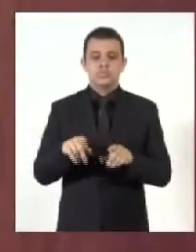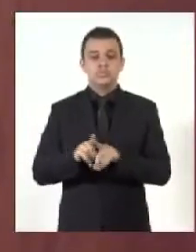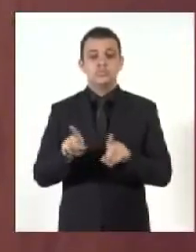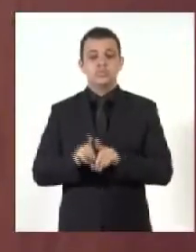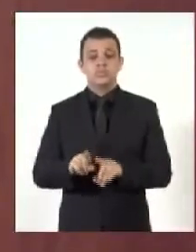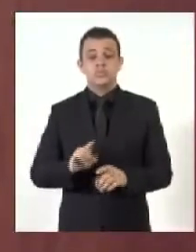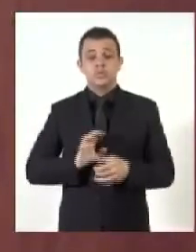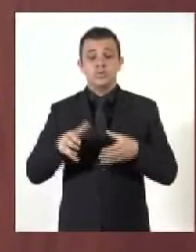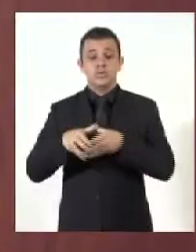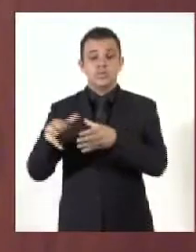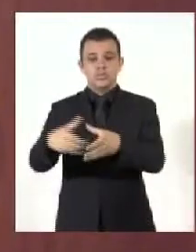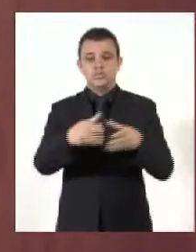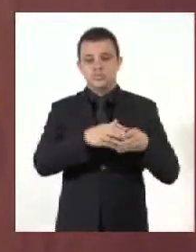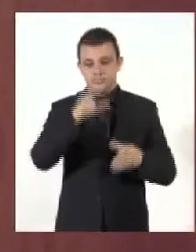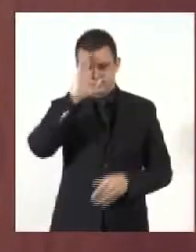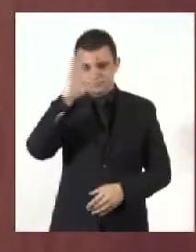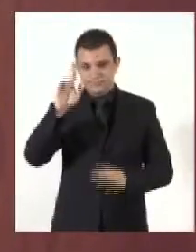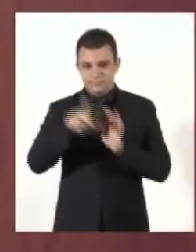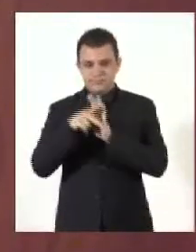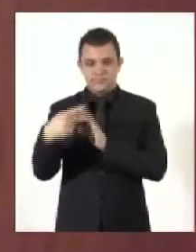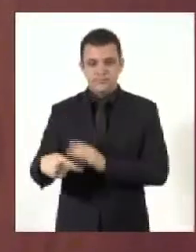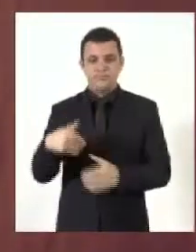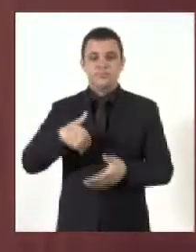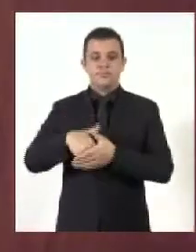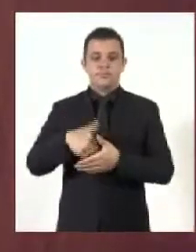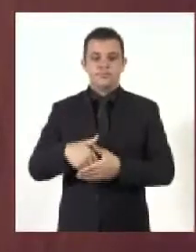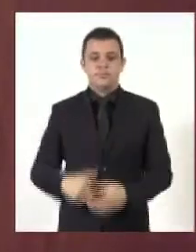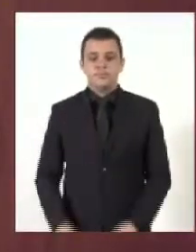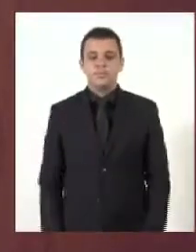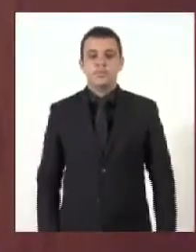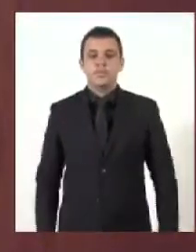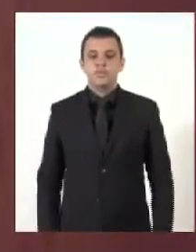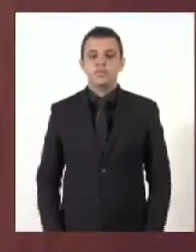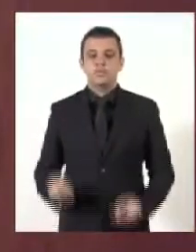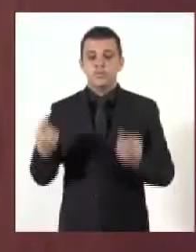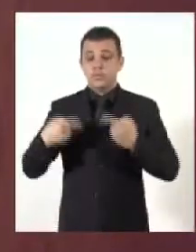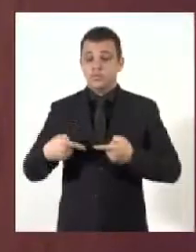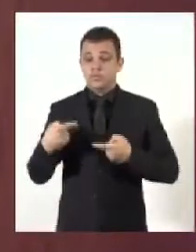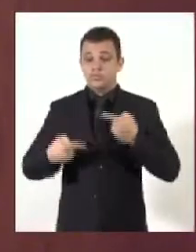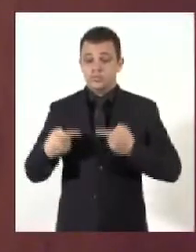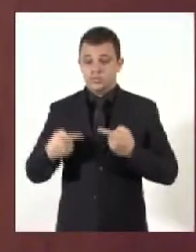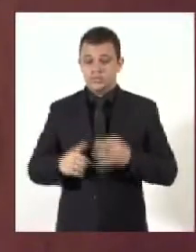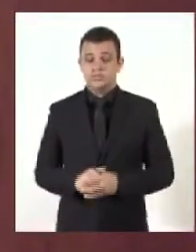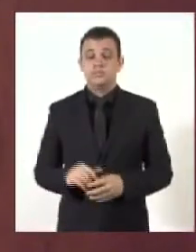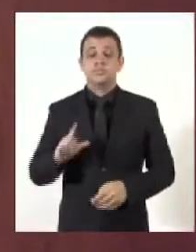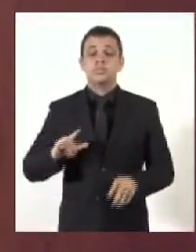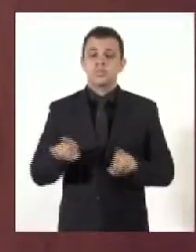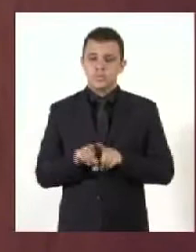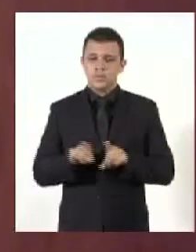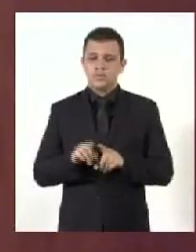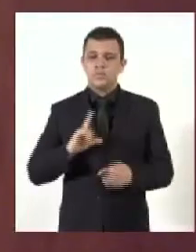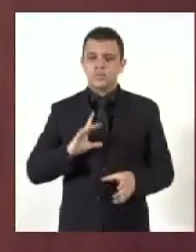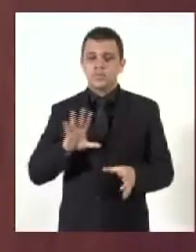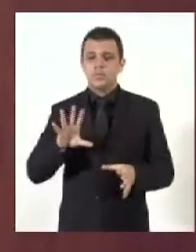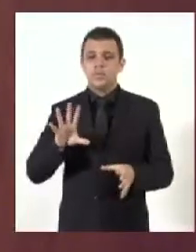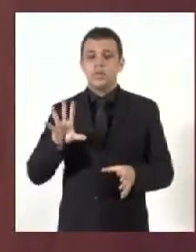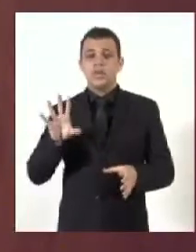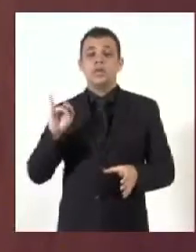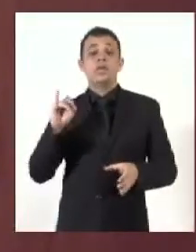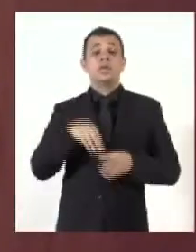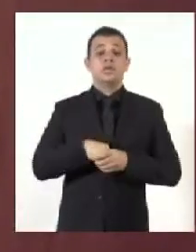principal competição de cada um deles. Não estranhe as inclusões de Portugal e Estados